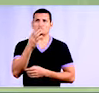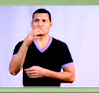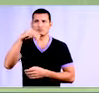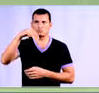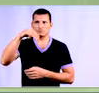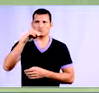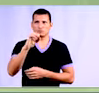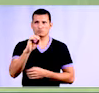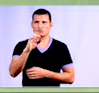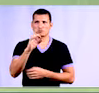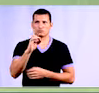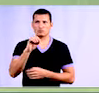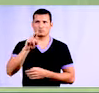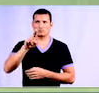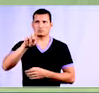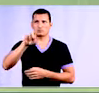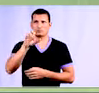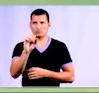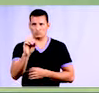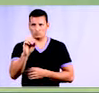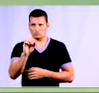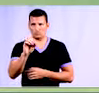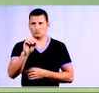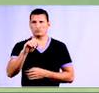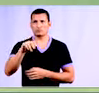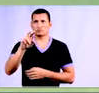um conhecimento novo, né?